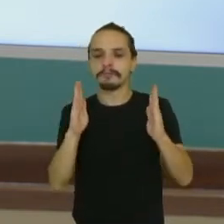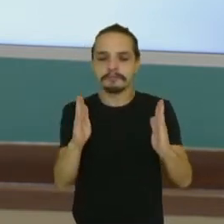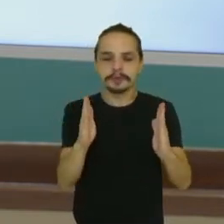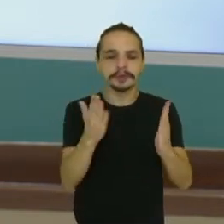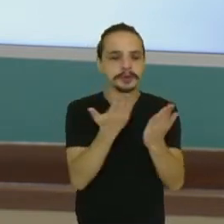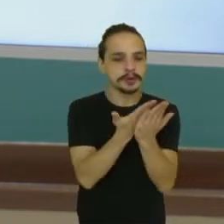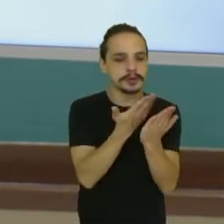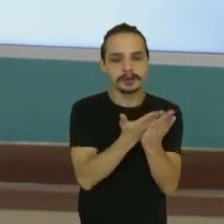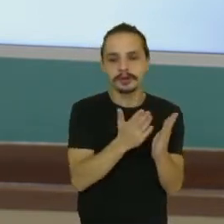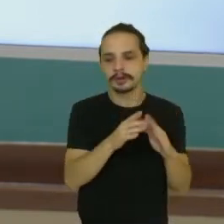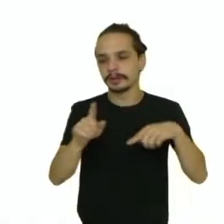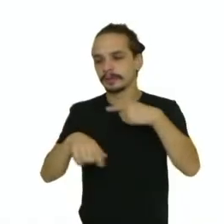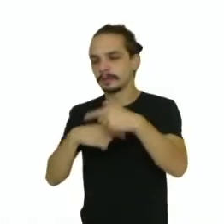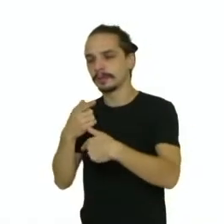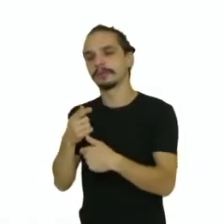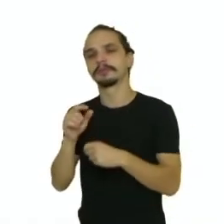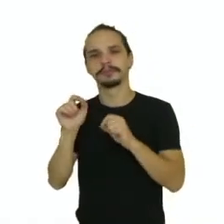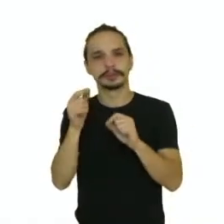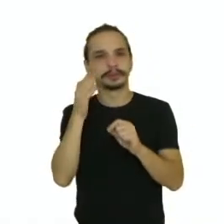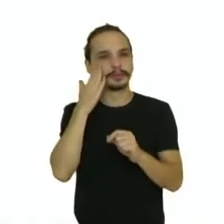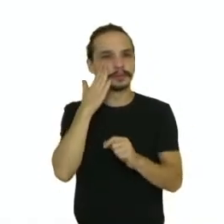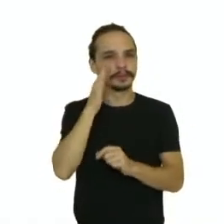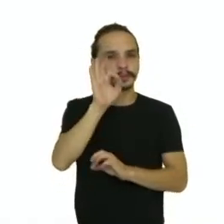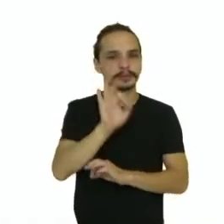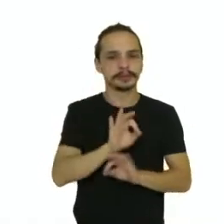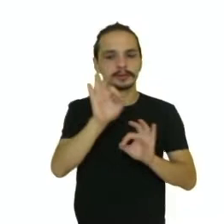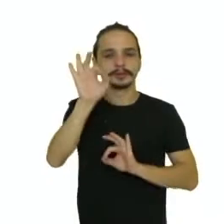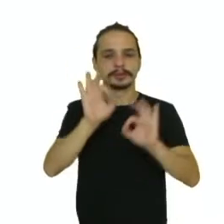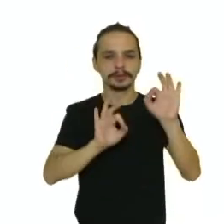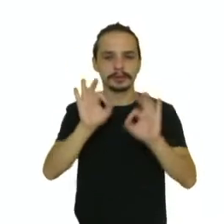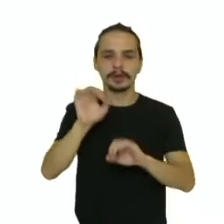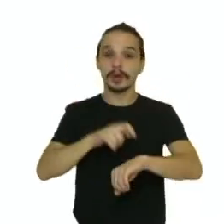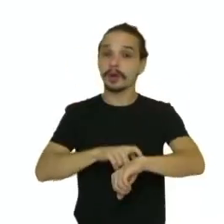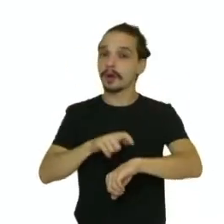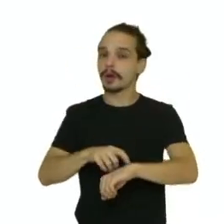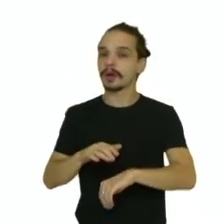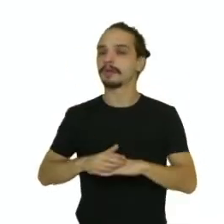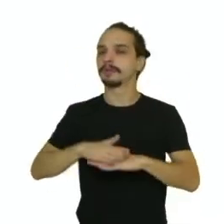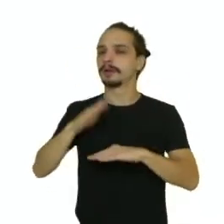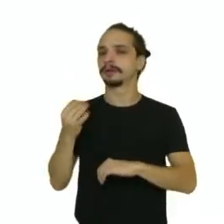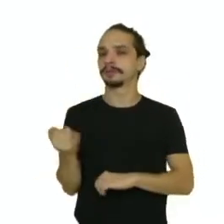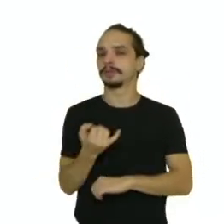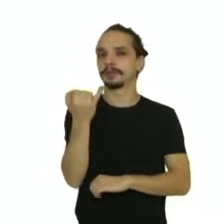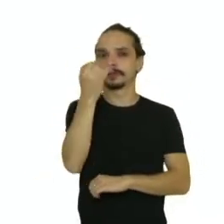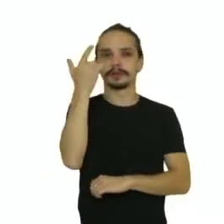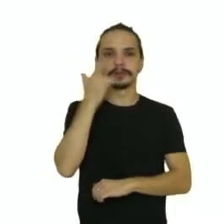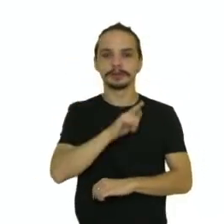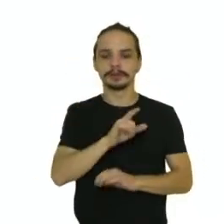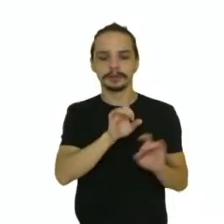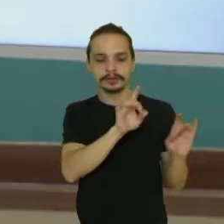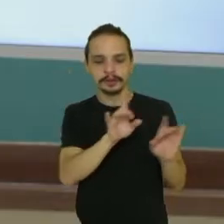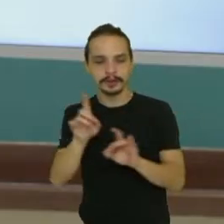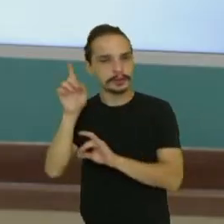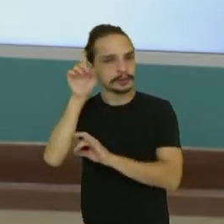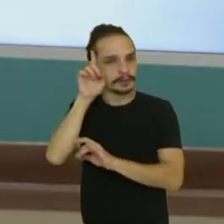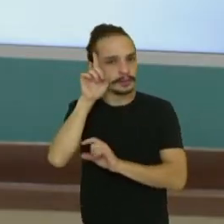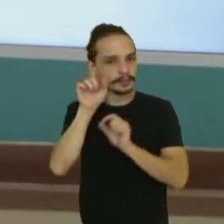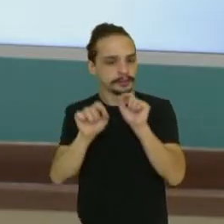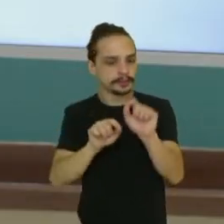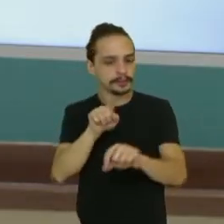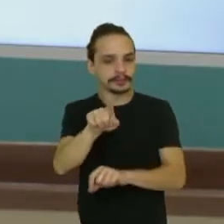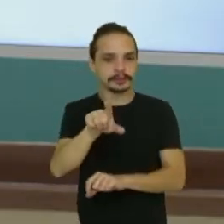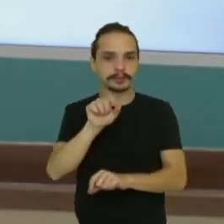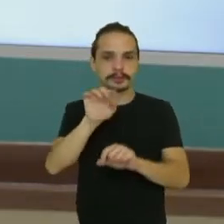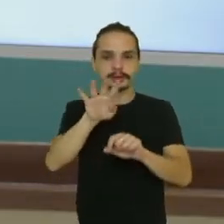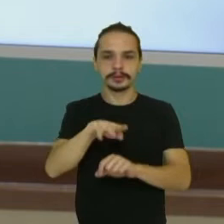importante que você Estabeleça os horários é uma das medidas mais importantes para que a rotina seja efetiva estabeleceu o